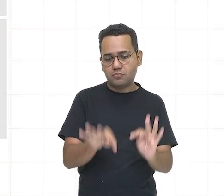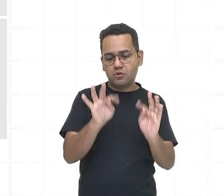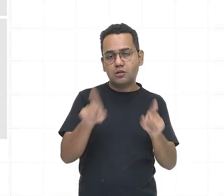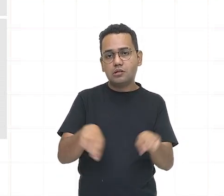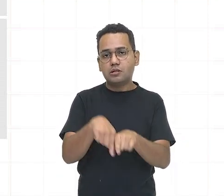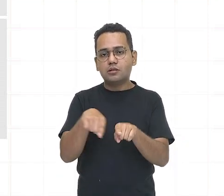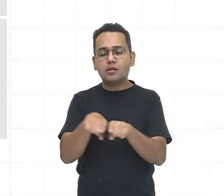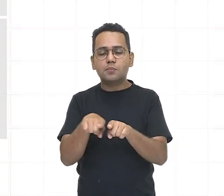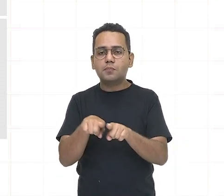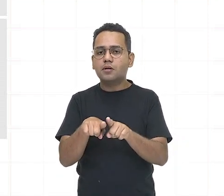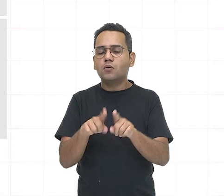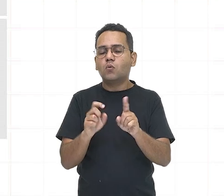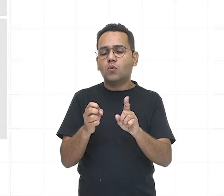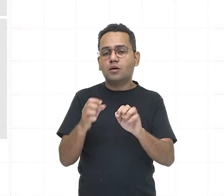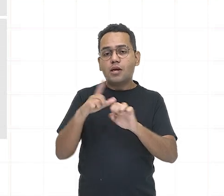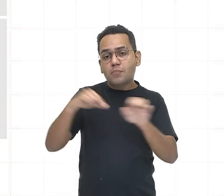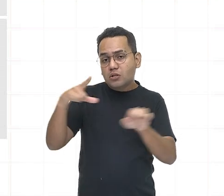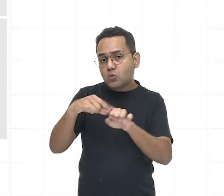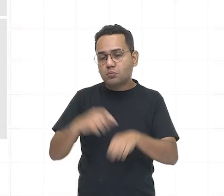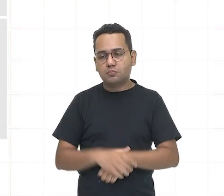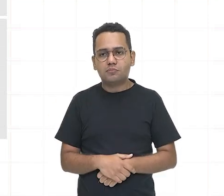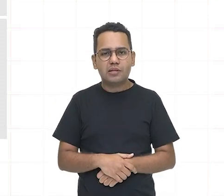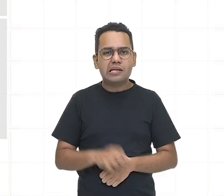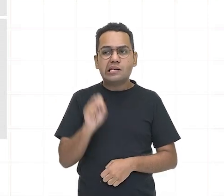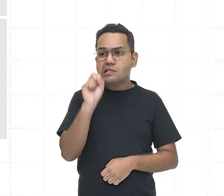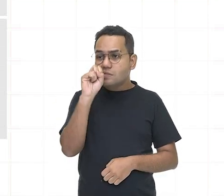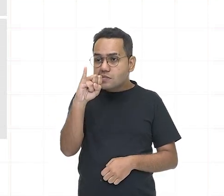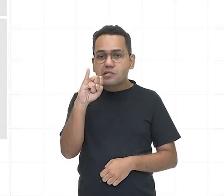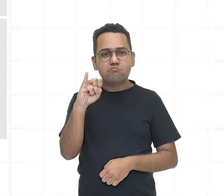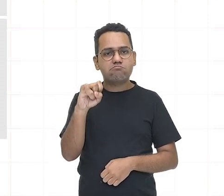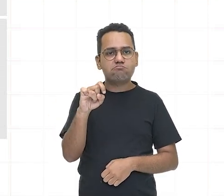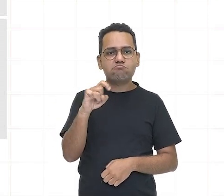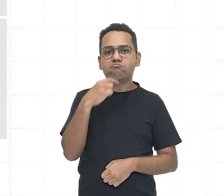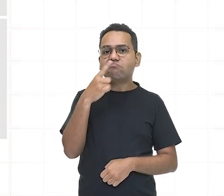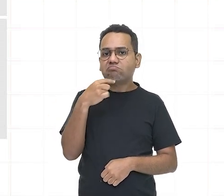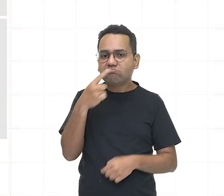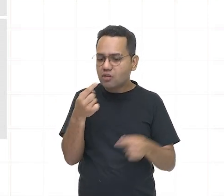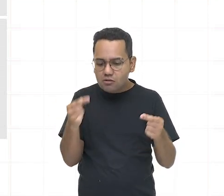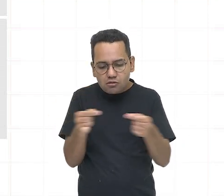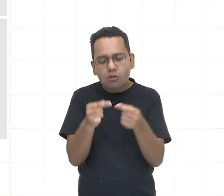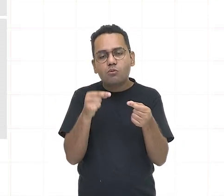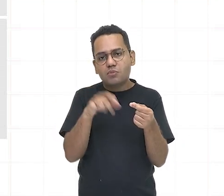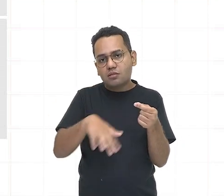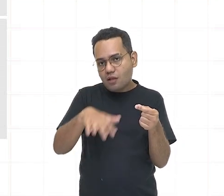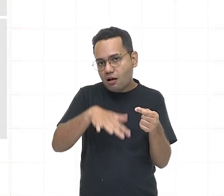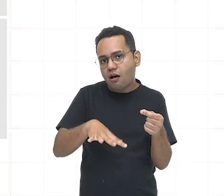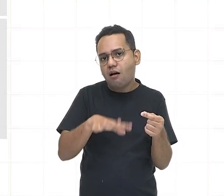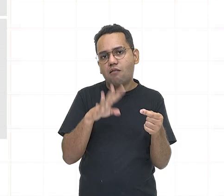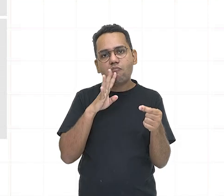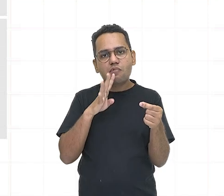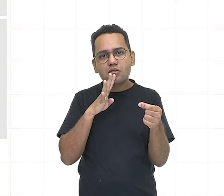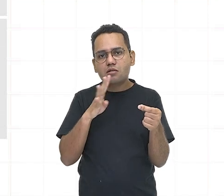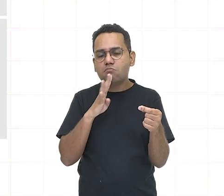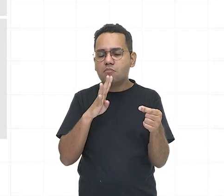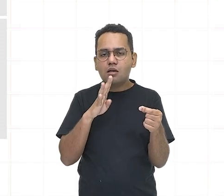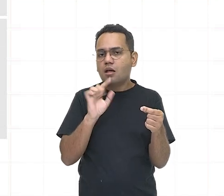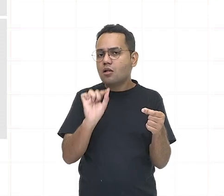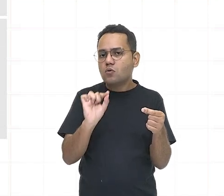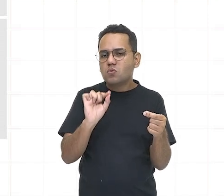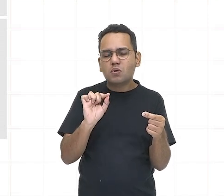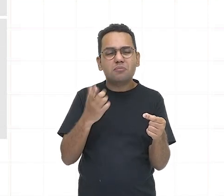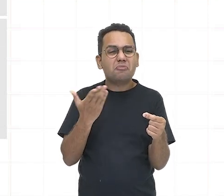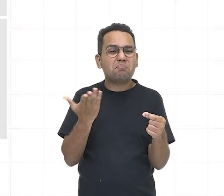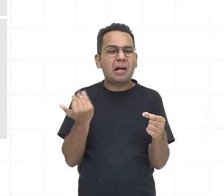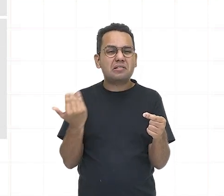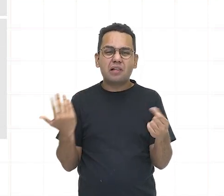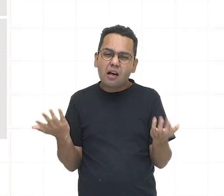se não se englobam nesse mundo hoje em dia, gente, tudo muito rápido, de inovações, de empreendedorismo, vão ficar para trás, tá? Então,